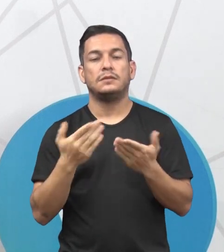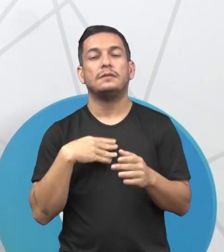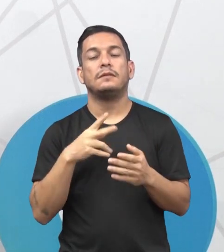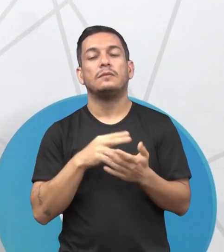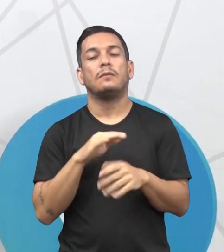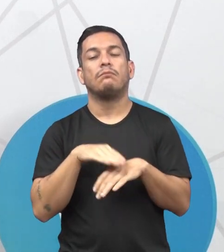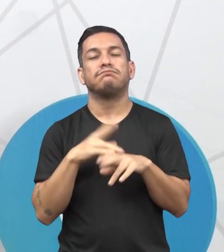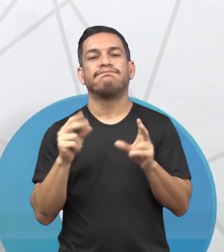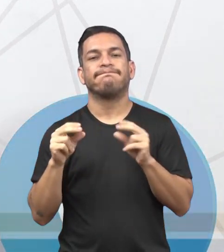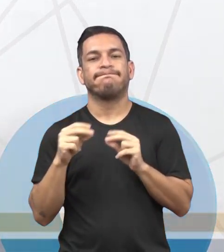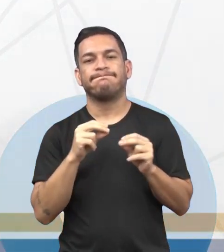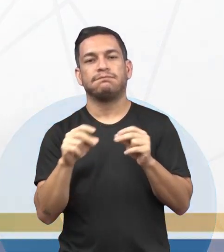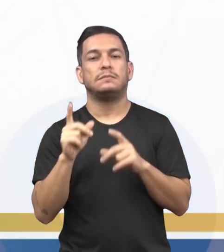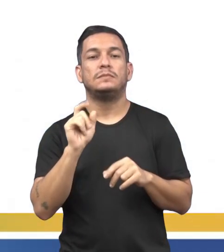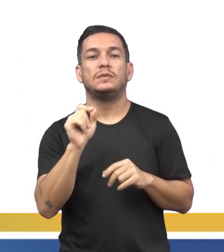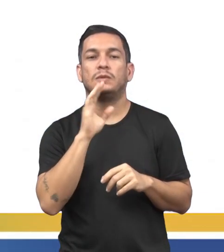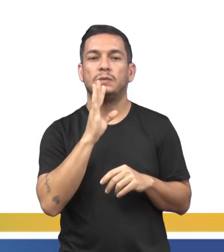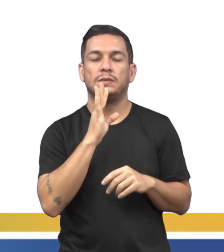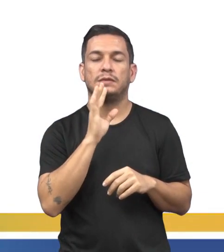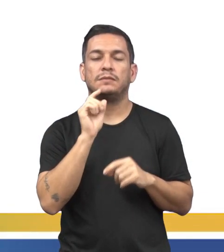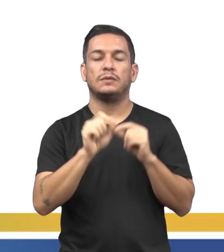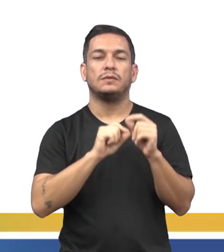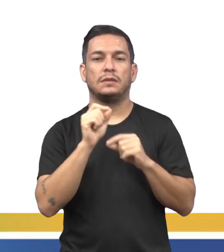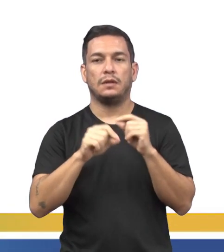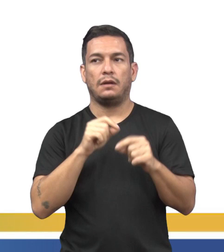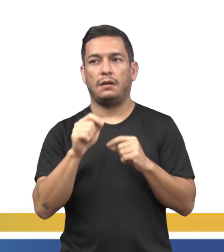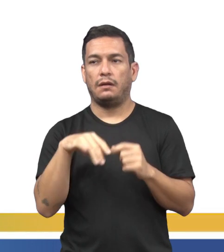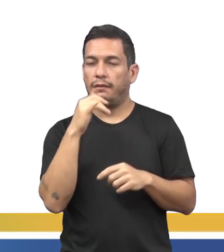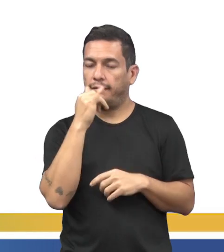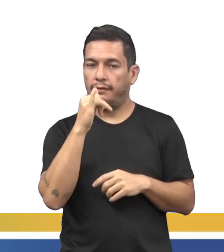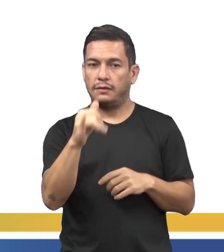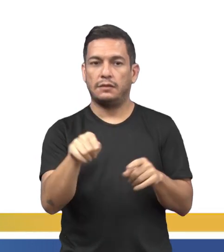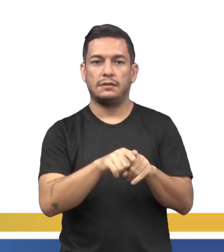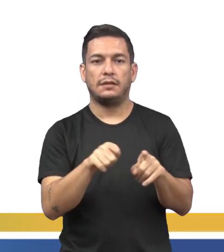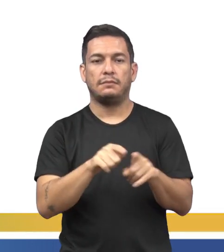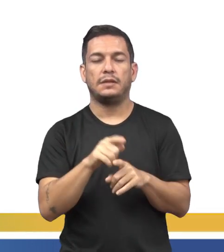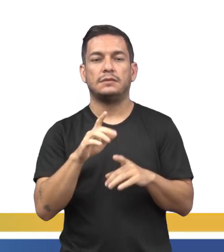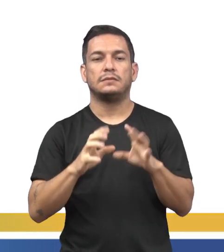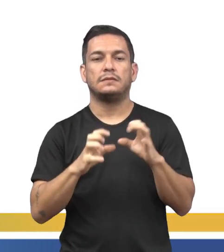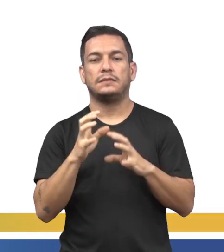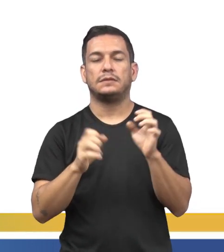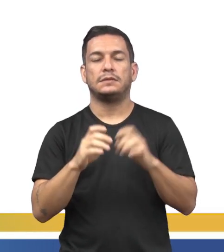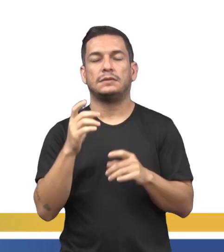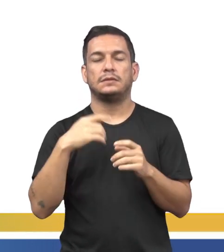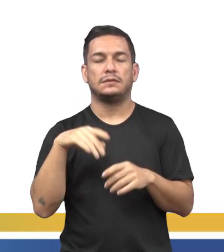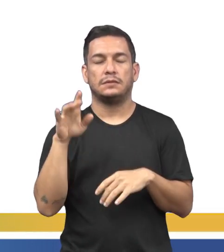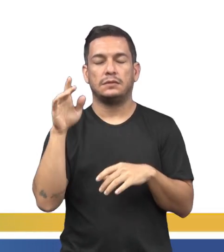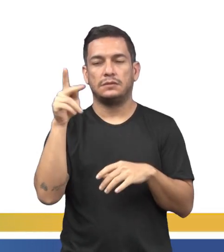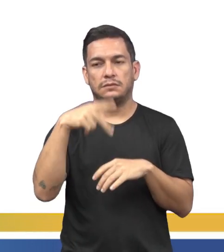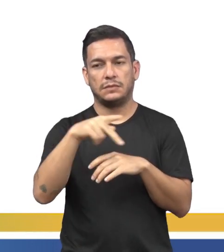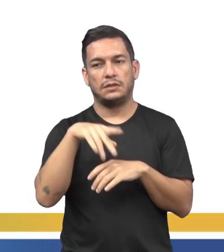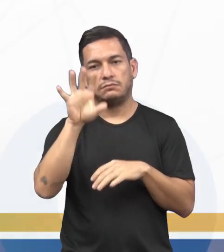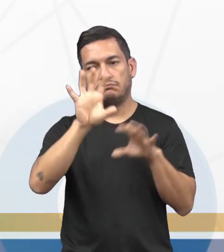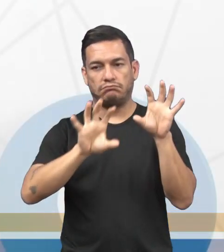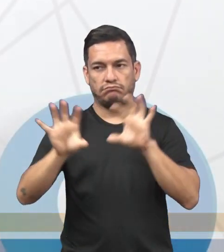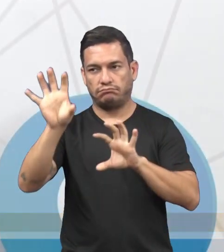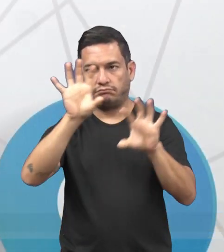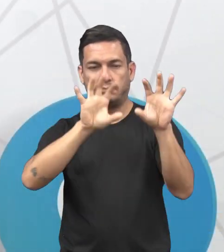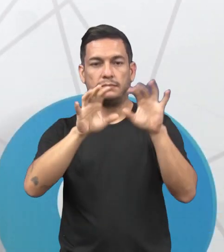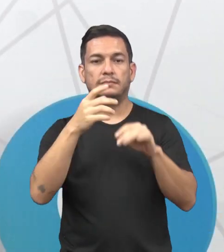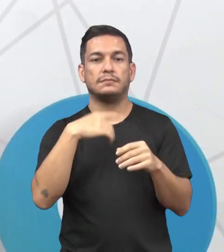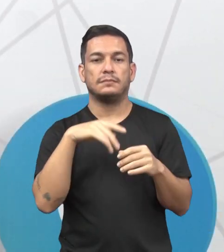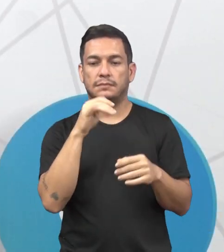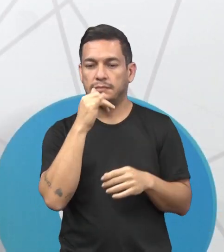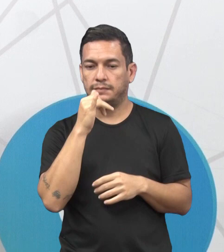vamos conversar um pouco sobre o conhecimento das fontes de energia e os conflitos internacionais pela energia do petróleo,